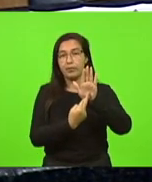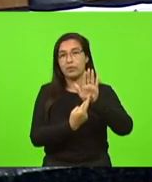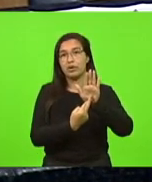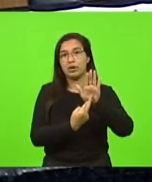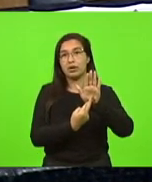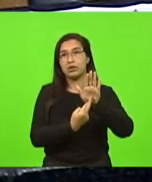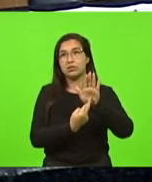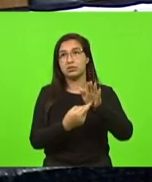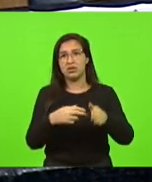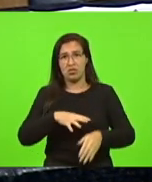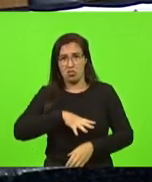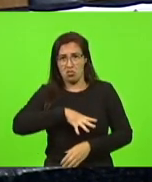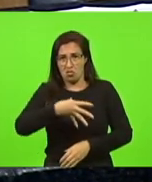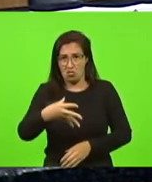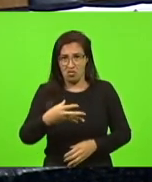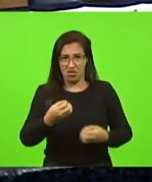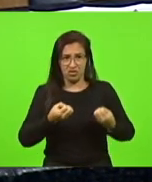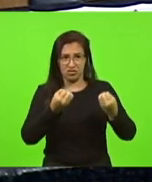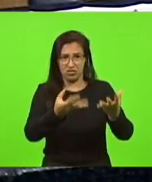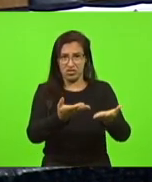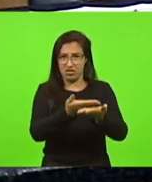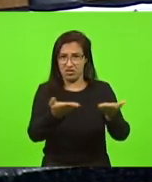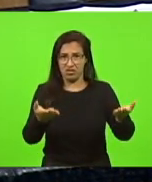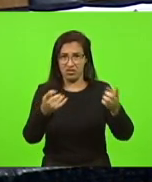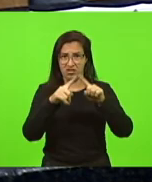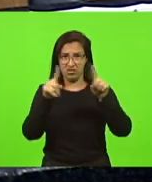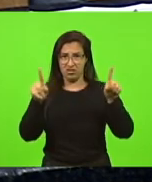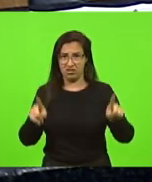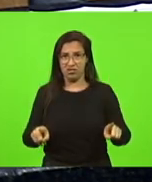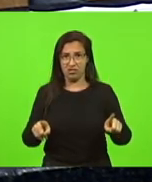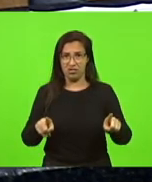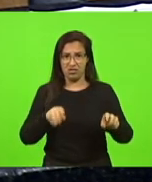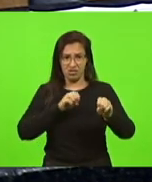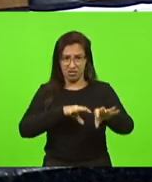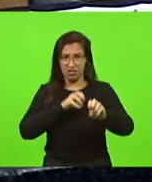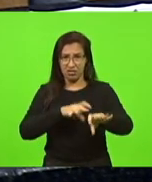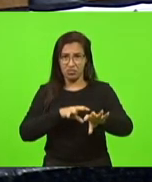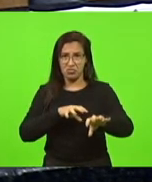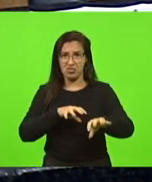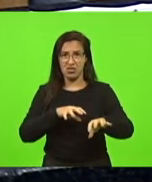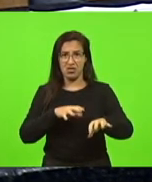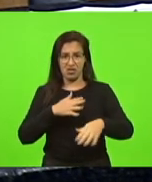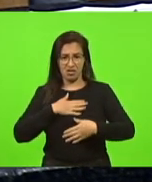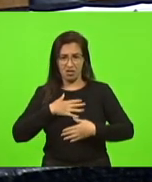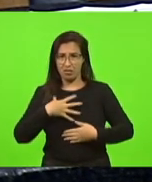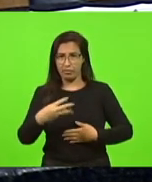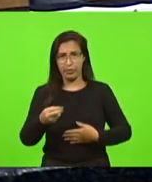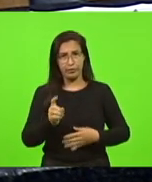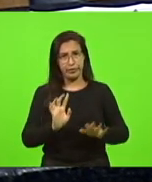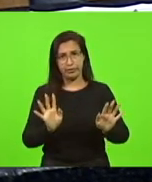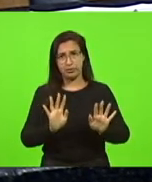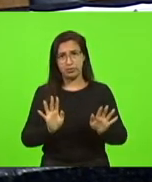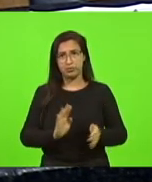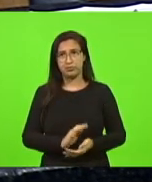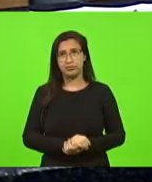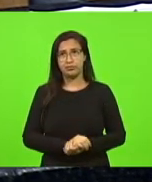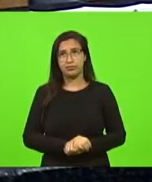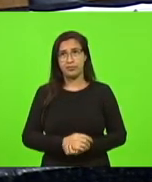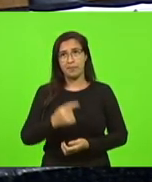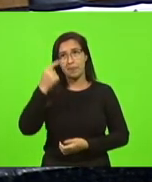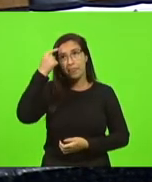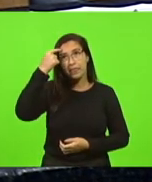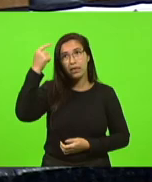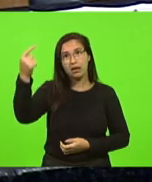teria coragem de colocar meu filho para esse cidadão educar ou ensinar as minhas crianças. Então, vale lembrar que tem que